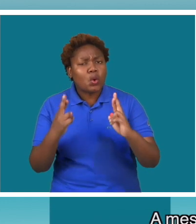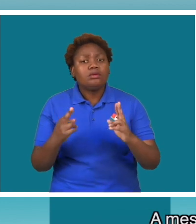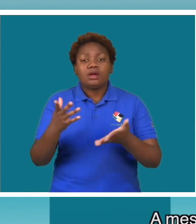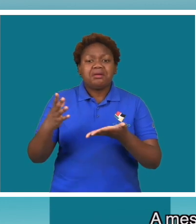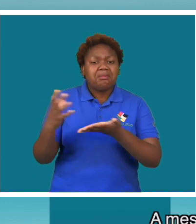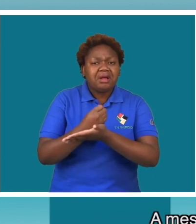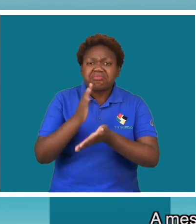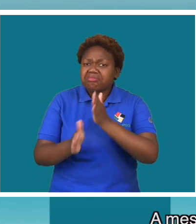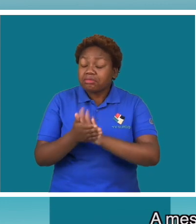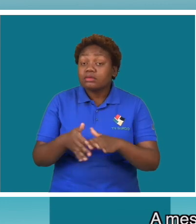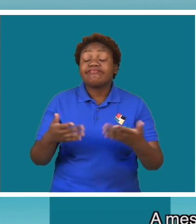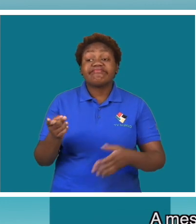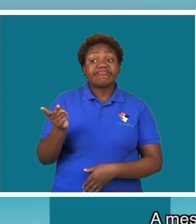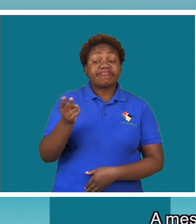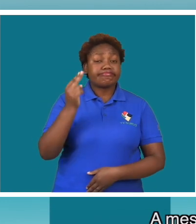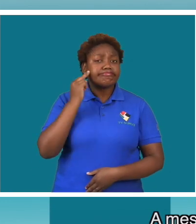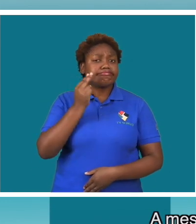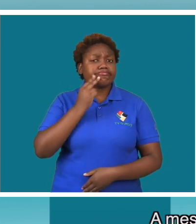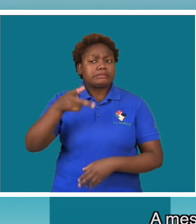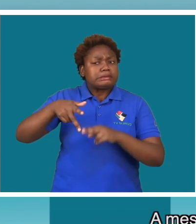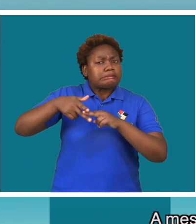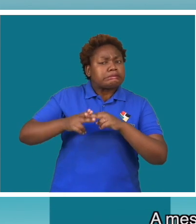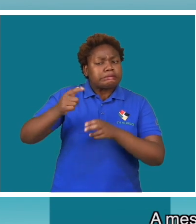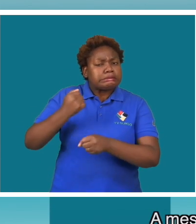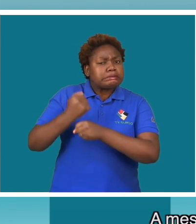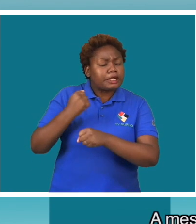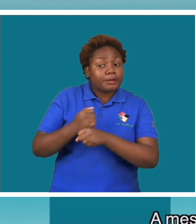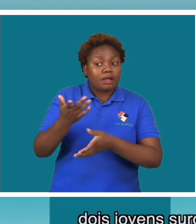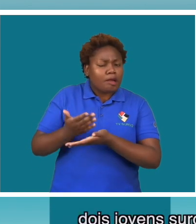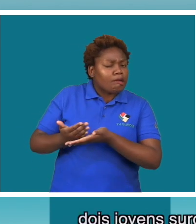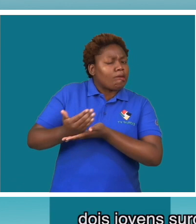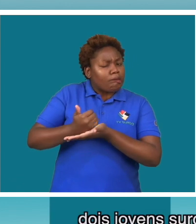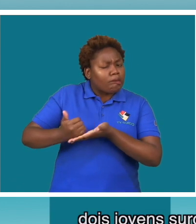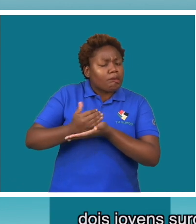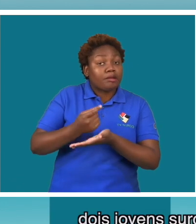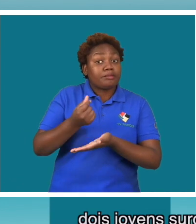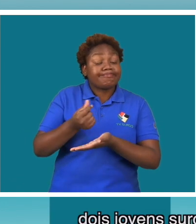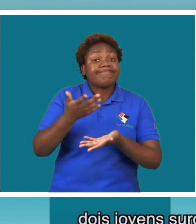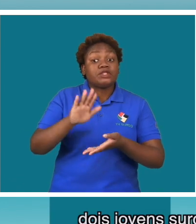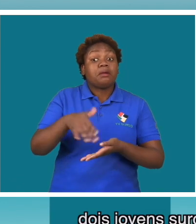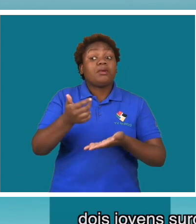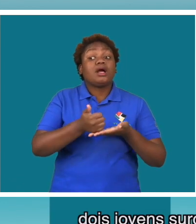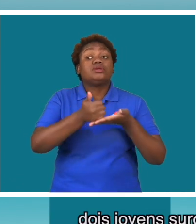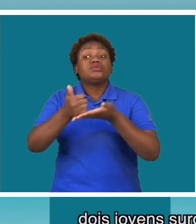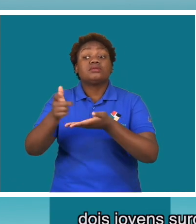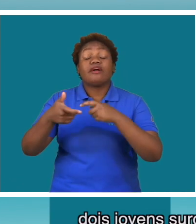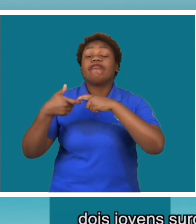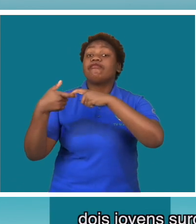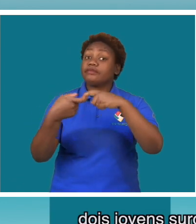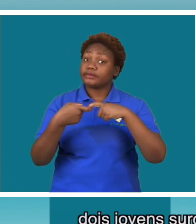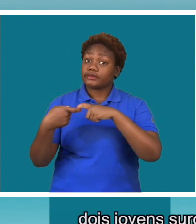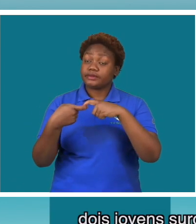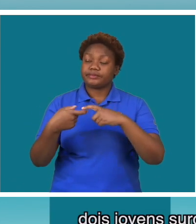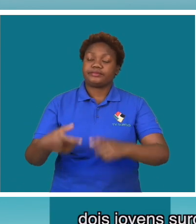não teve Adérito Ambass e seu amigo Roberto Pedro. Dois jovens surdos que se refugiaram na